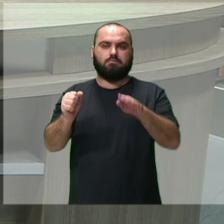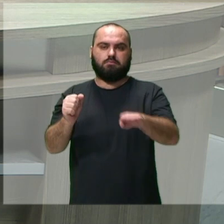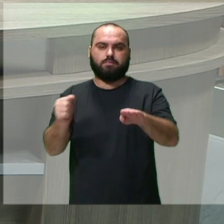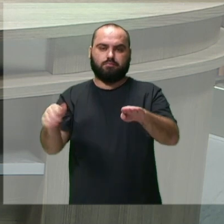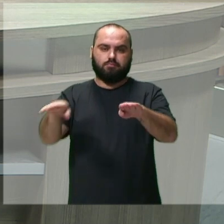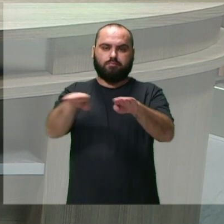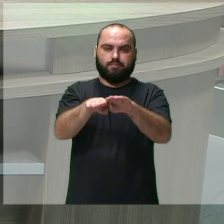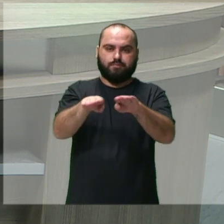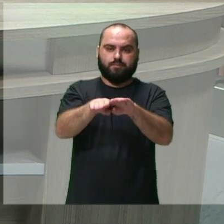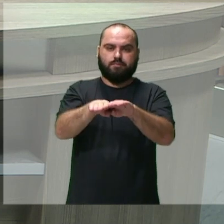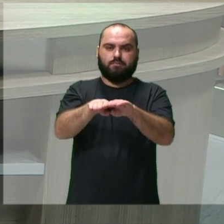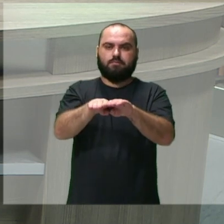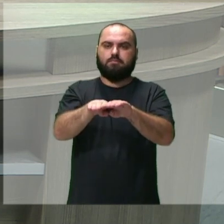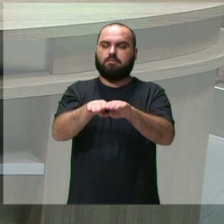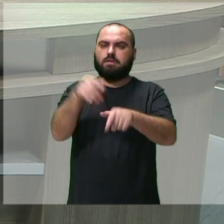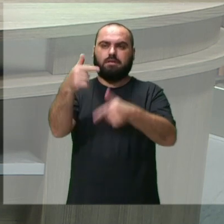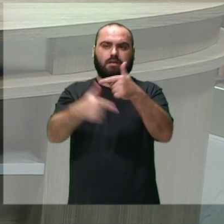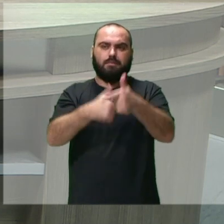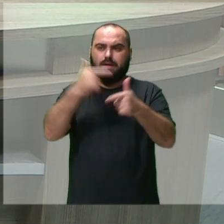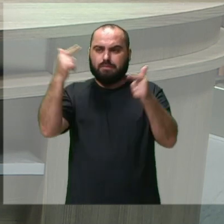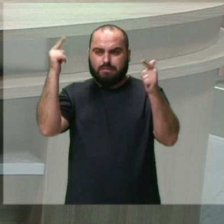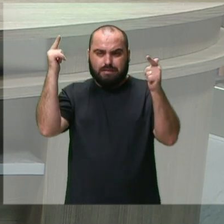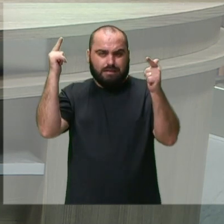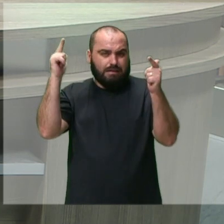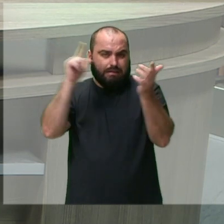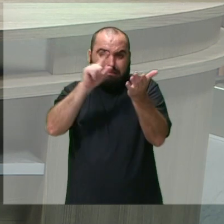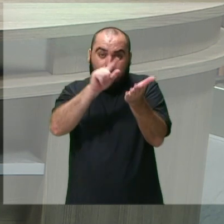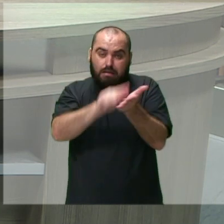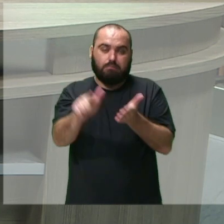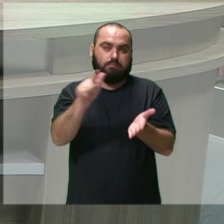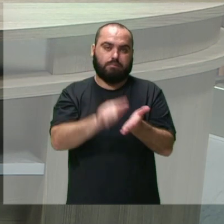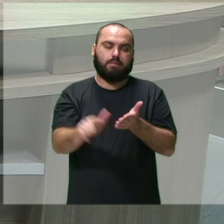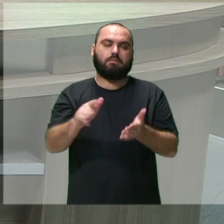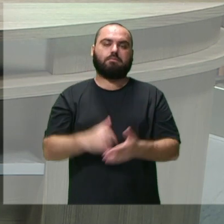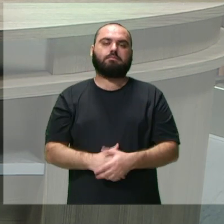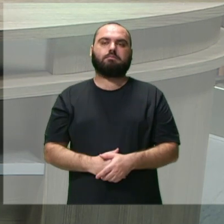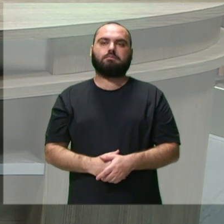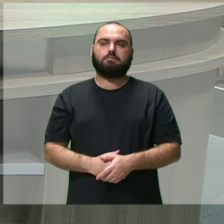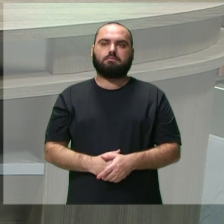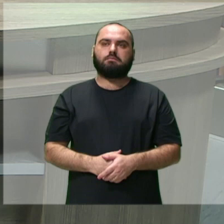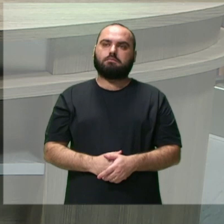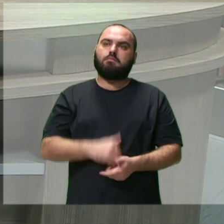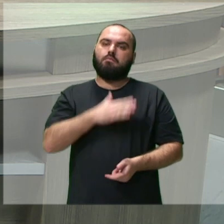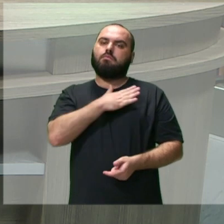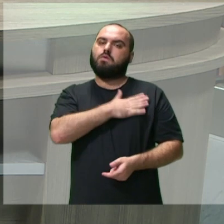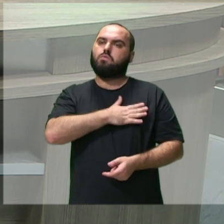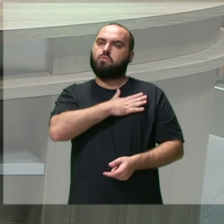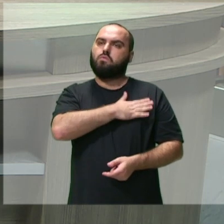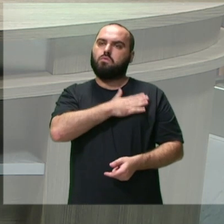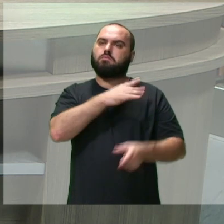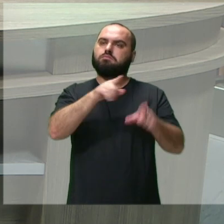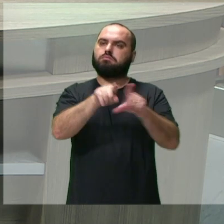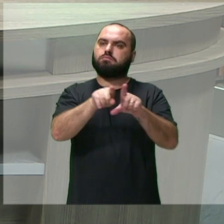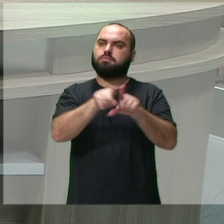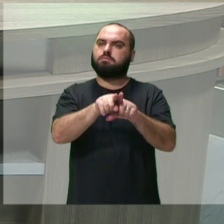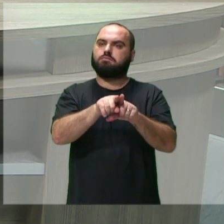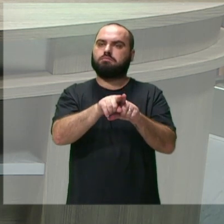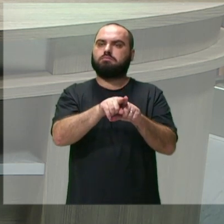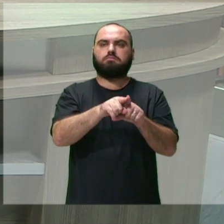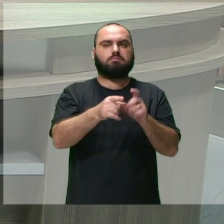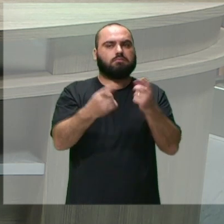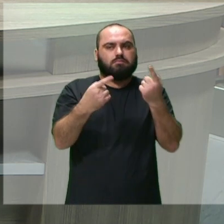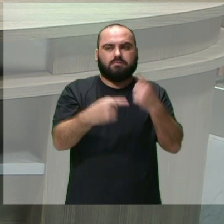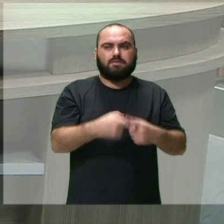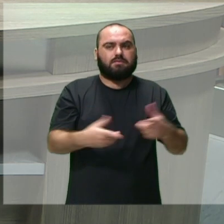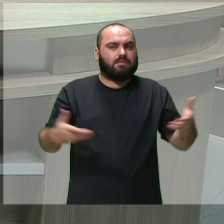É um trabalho bem limpo, clean, vamos dizer assim, né? Eu gosto do trabalho limpo também, menos é mais, dizem, né? Hoje